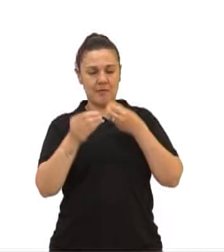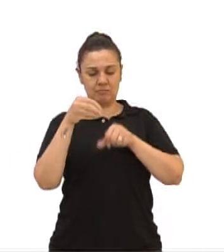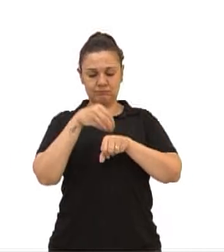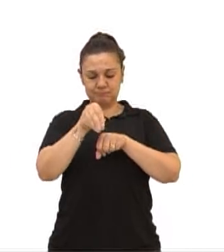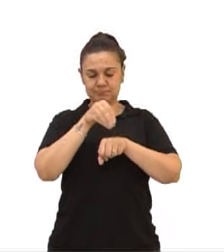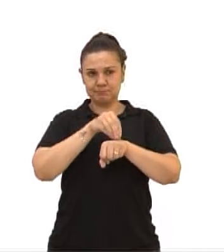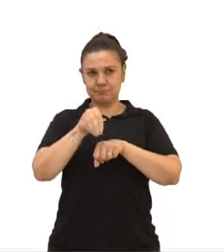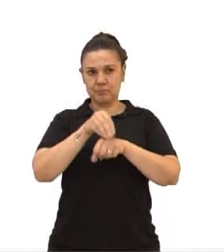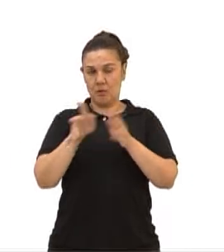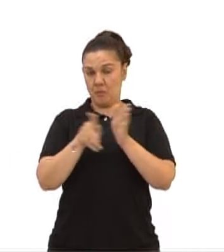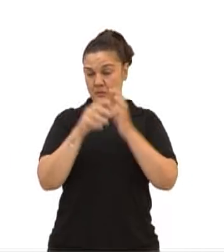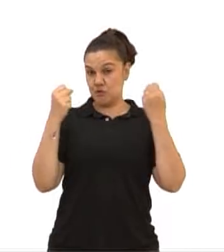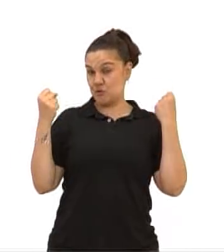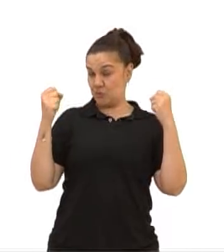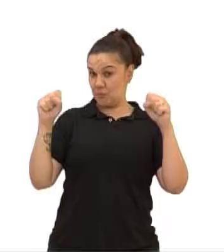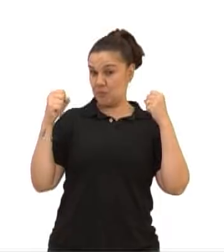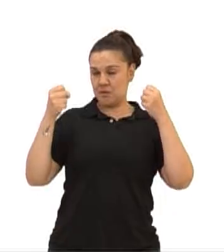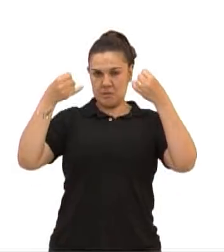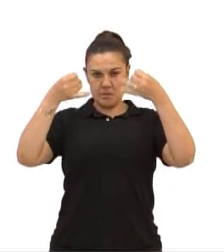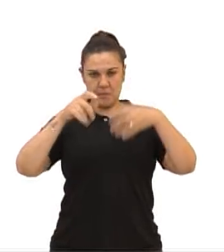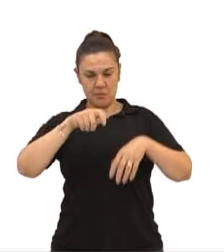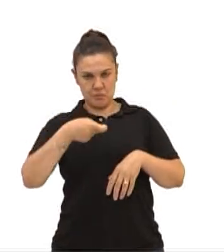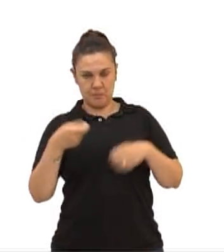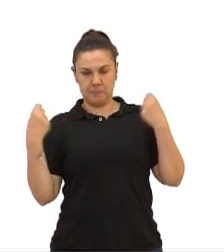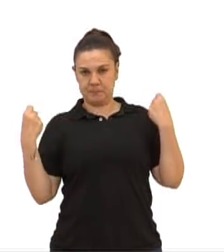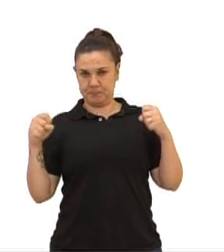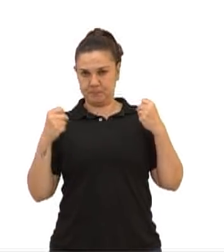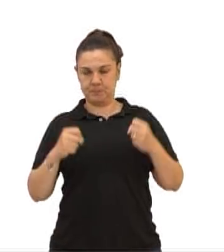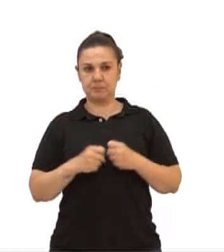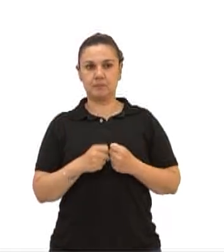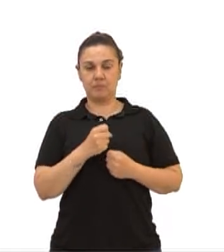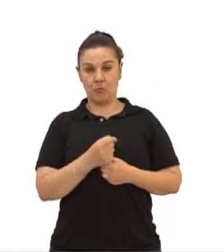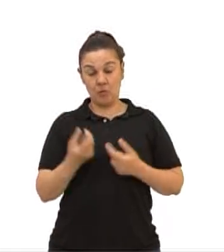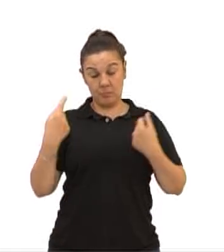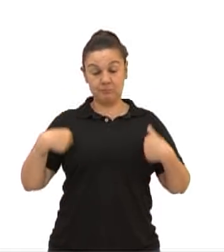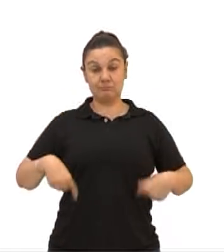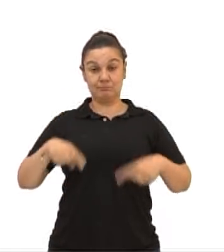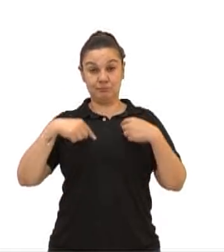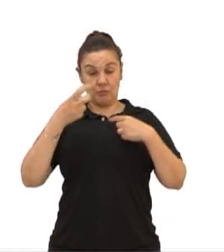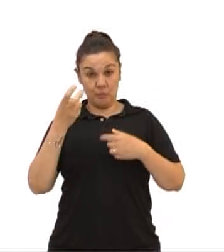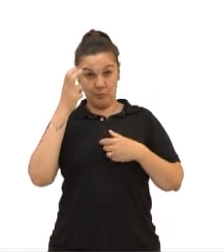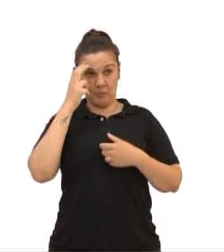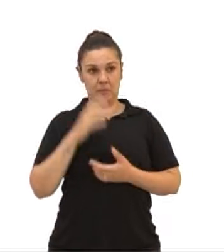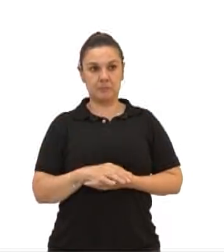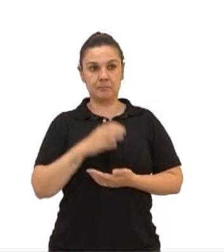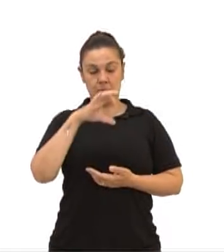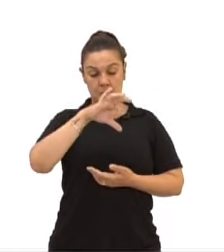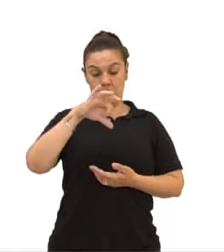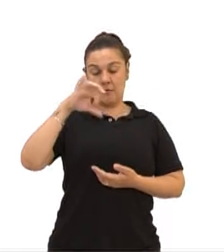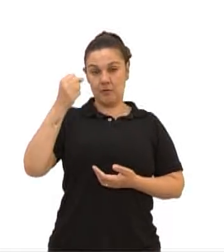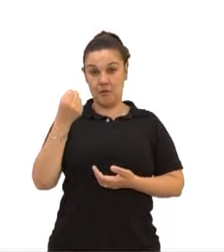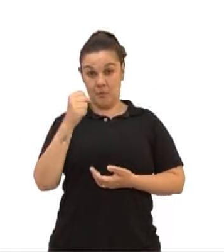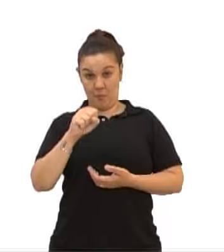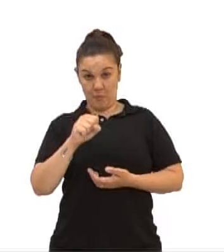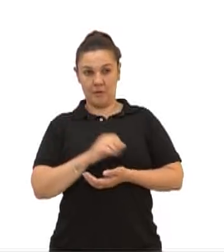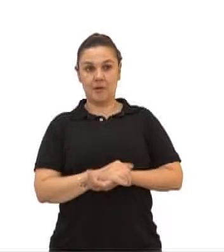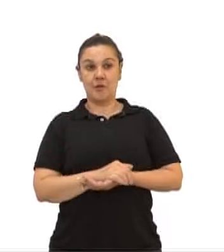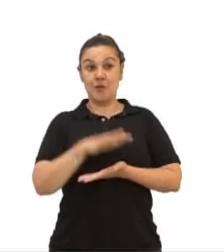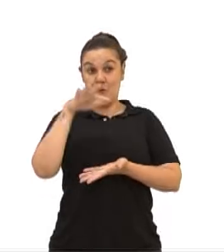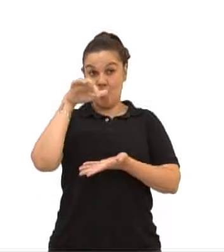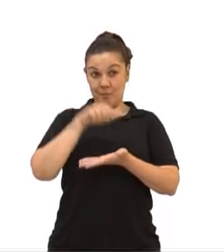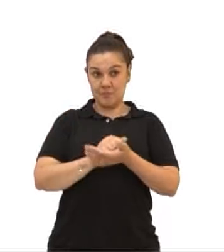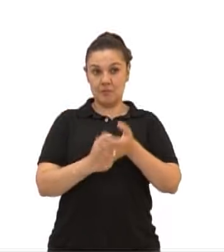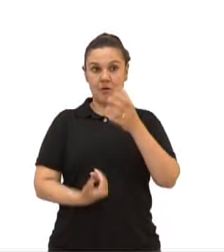orientações mais específicas falando aí da educação física quanto cultura corporal. Em 1998 oficializa-se